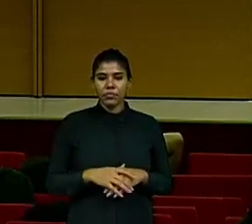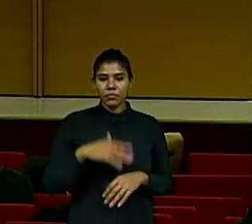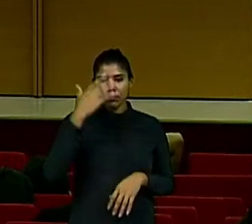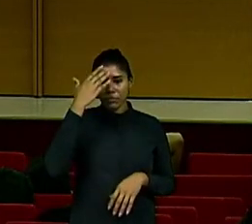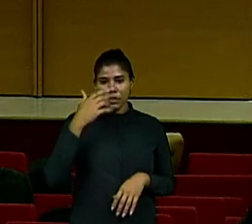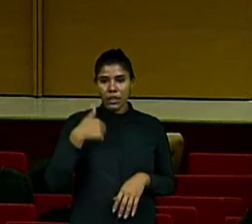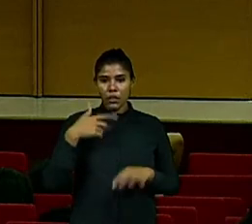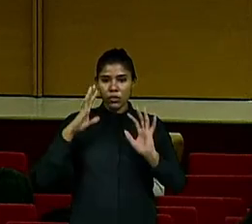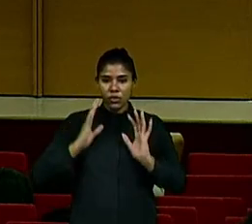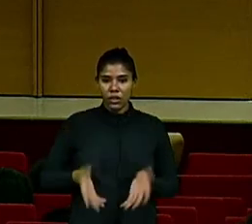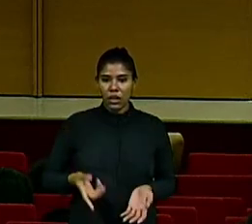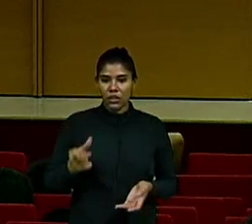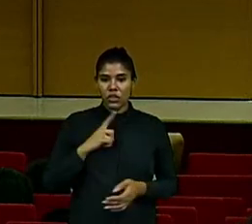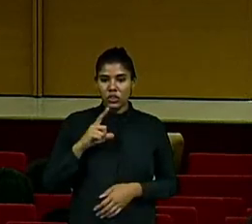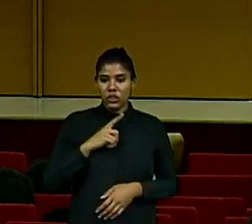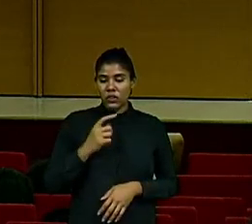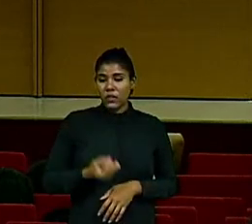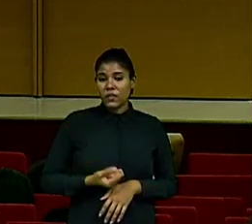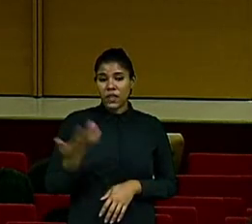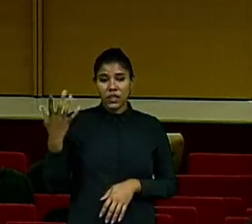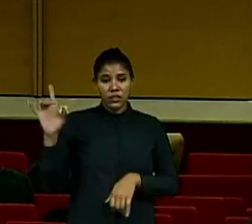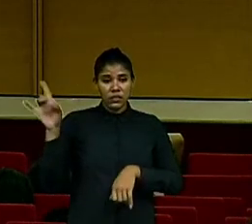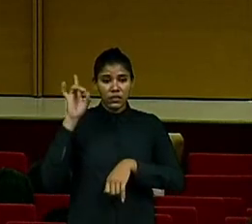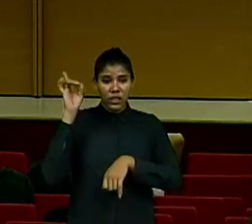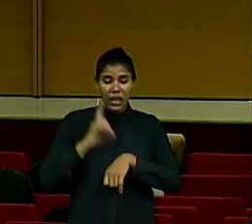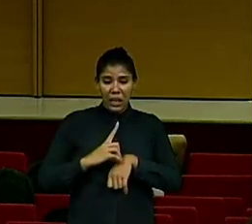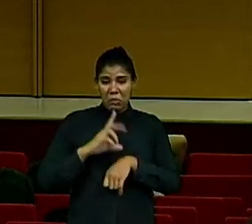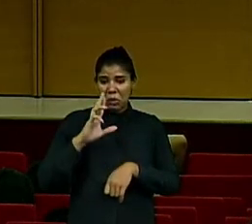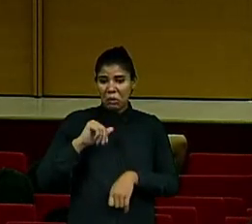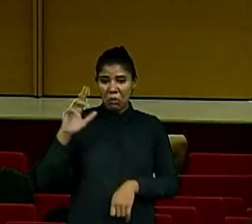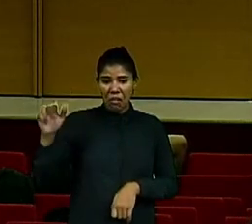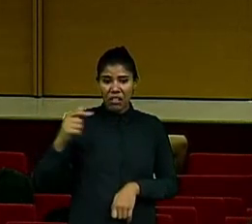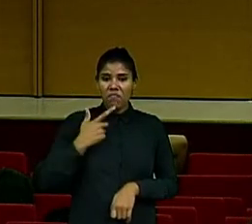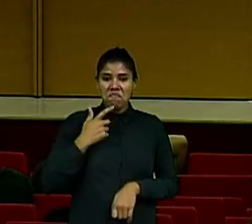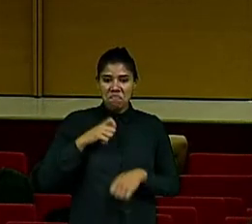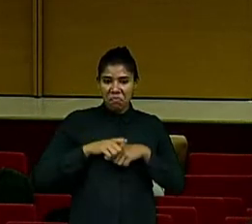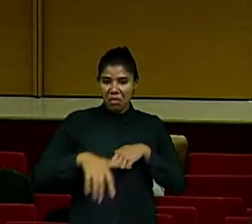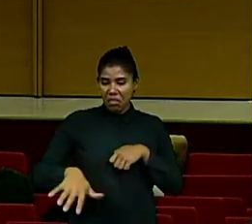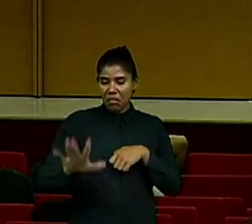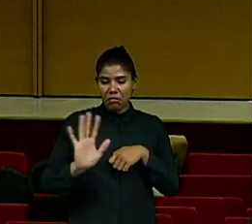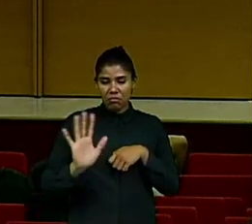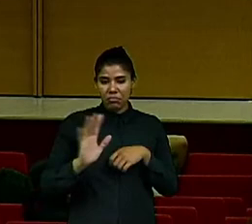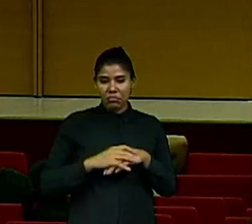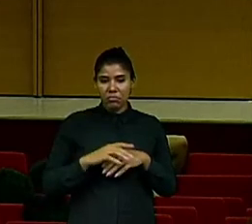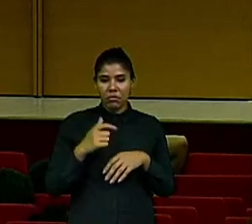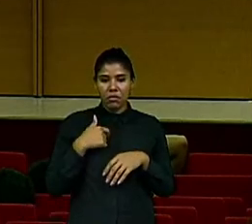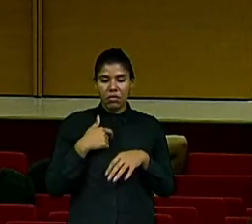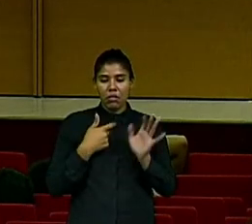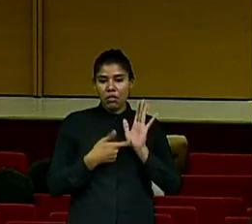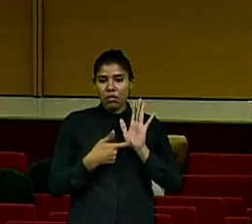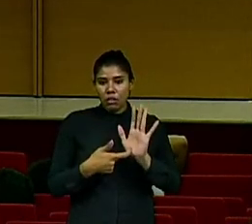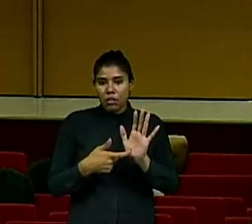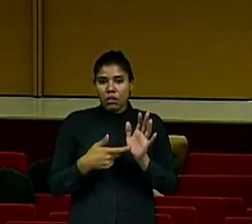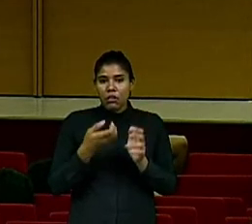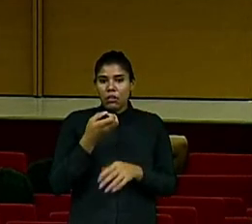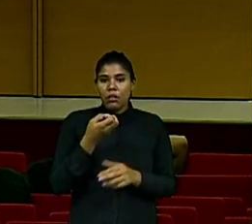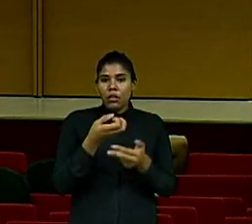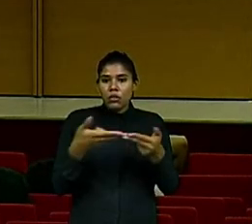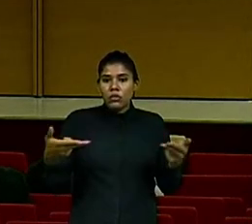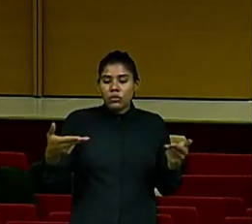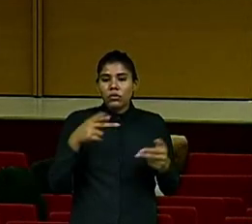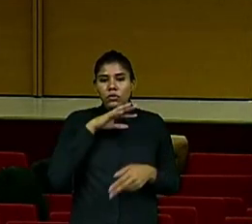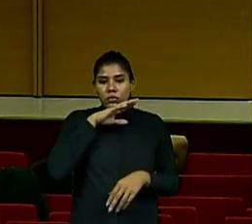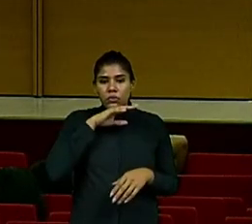tive mais de uma e nunca foi hemorragia eu sou o exemplo das coisas ruins que a vida pode oferecer